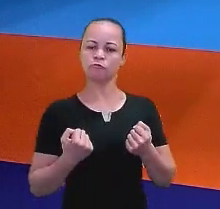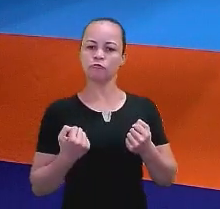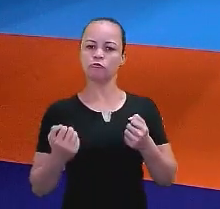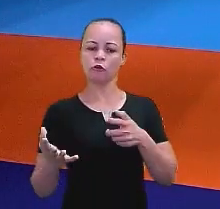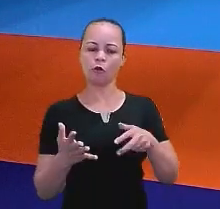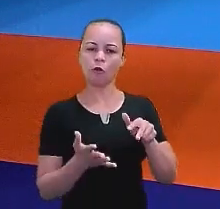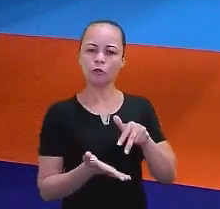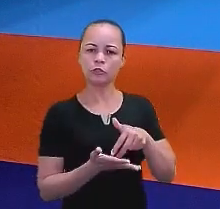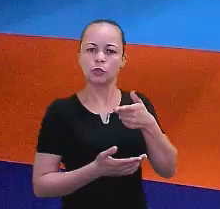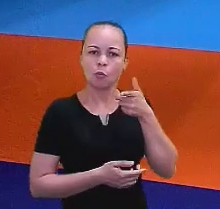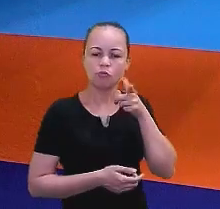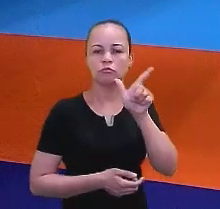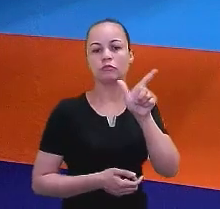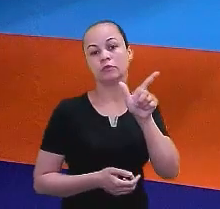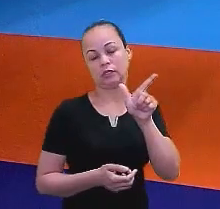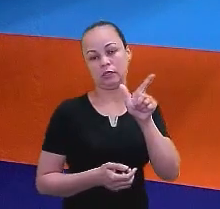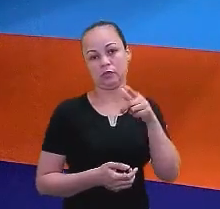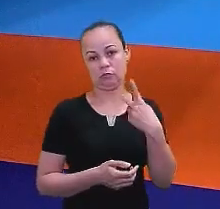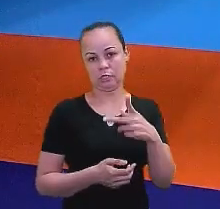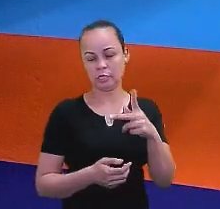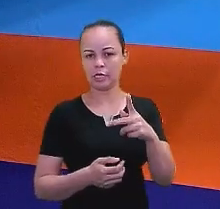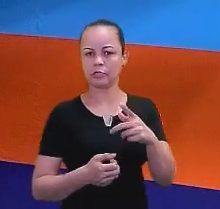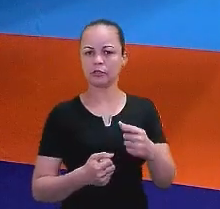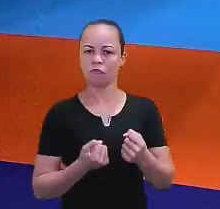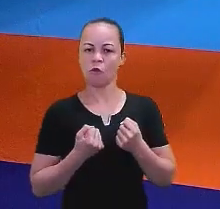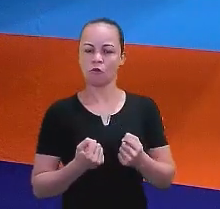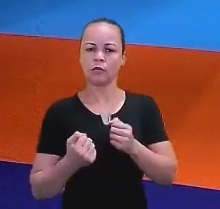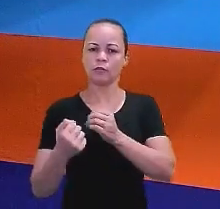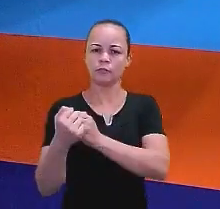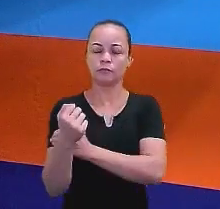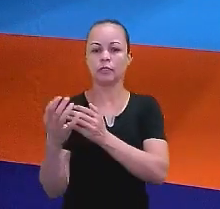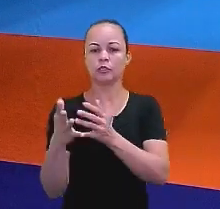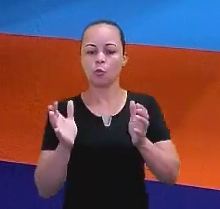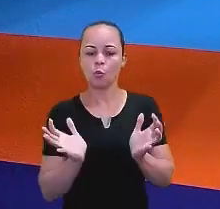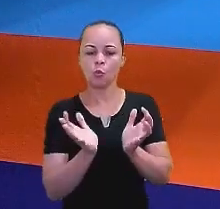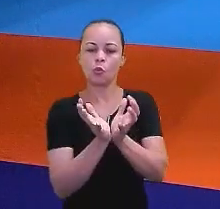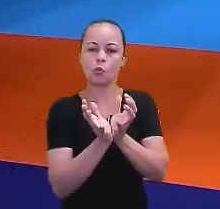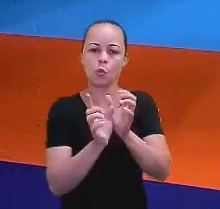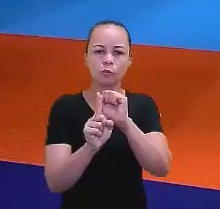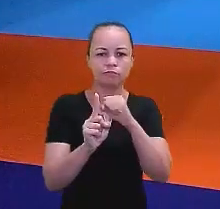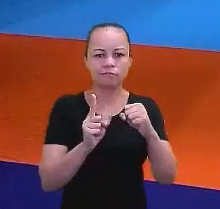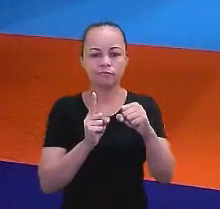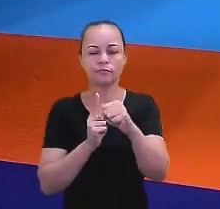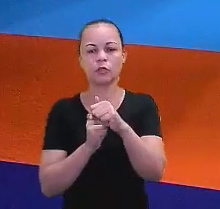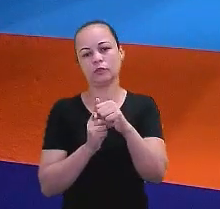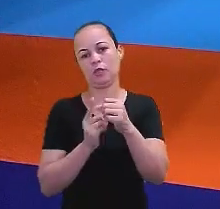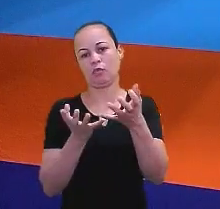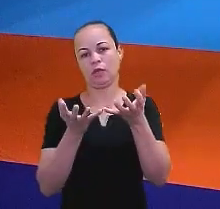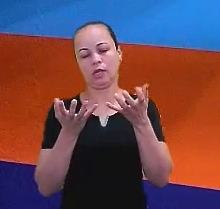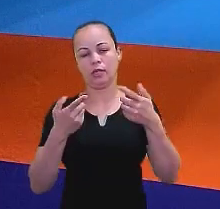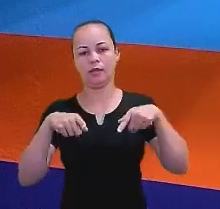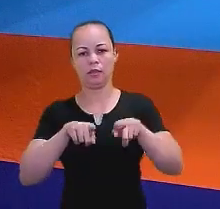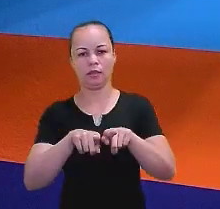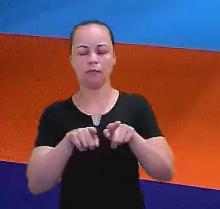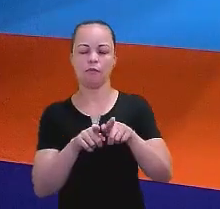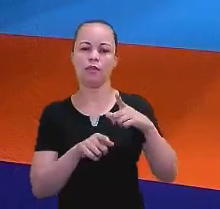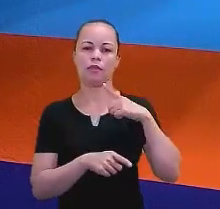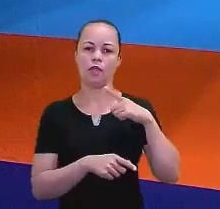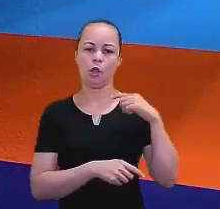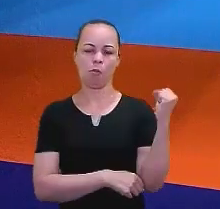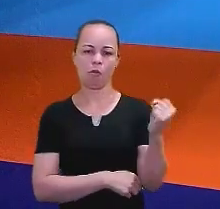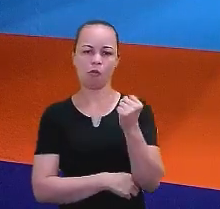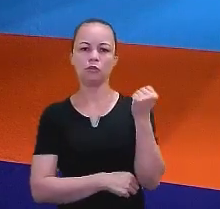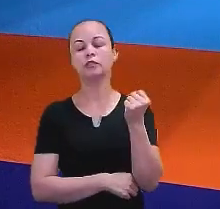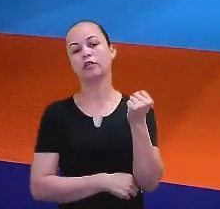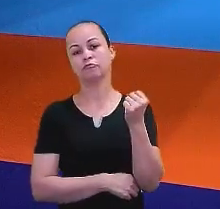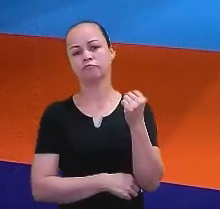E esse fortalecimento enquanto grupo social, que queria também deter o poder, foi